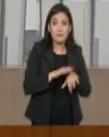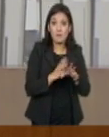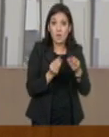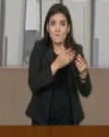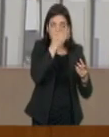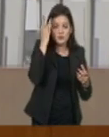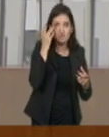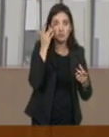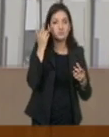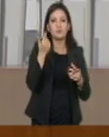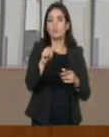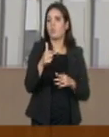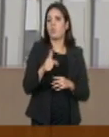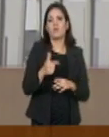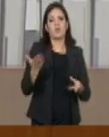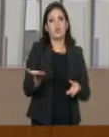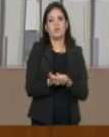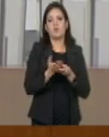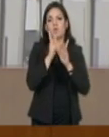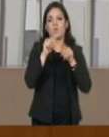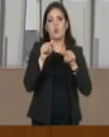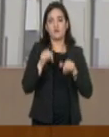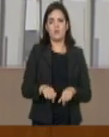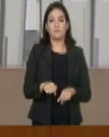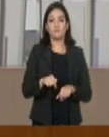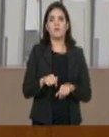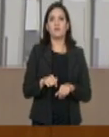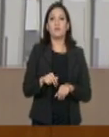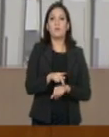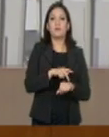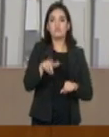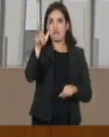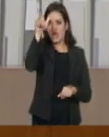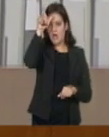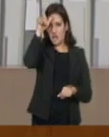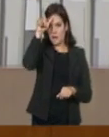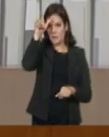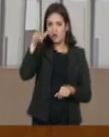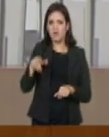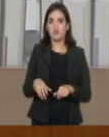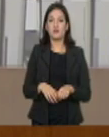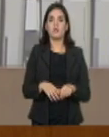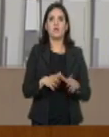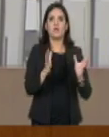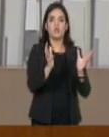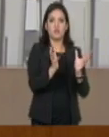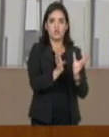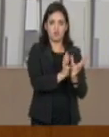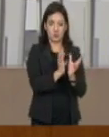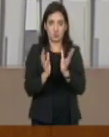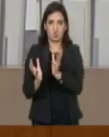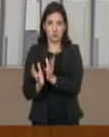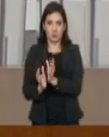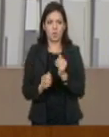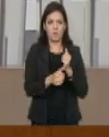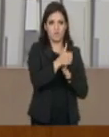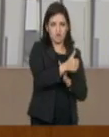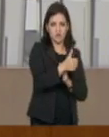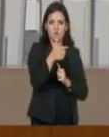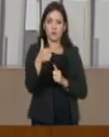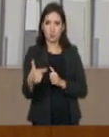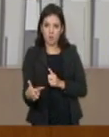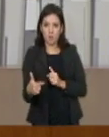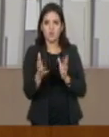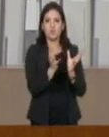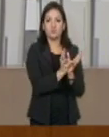Alemanha, estive lá agora há pouco tempo, volto a dizer, cada turma deles, eles são divididos em duas turmas com competências distintas,